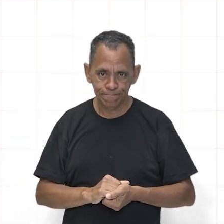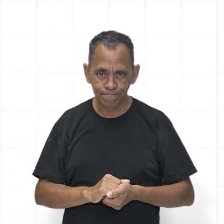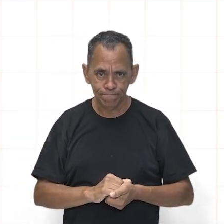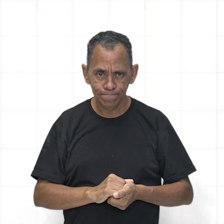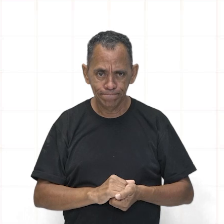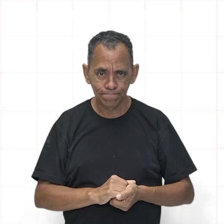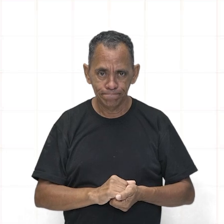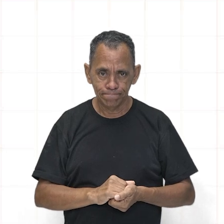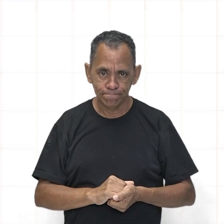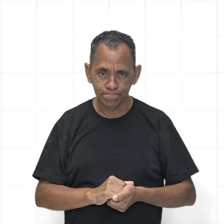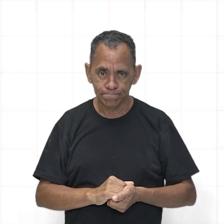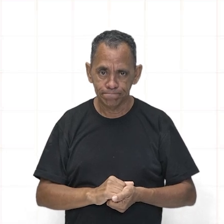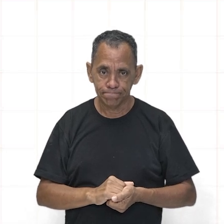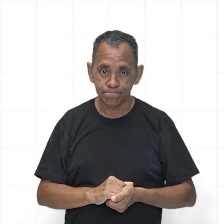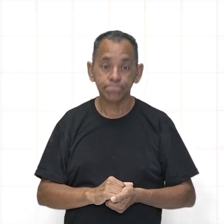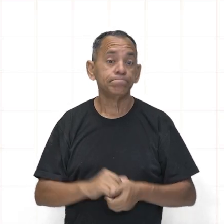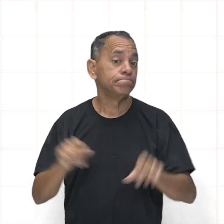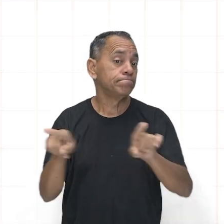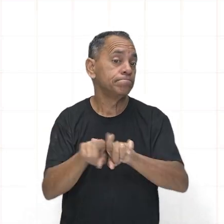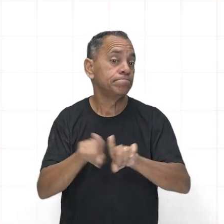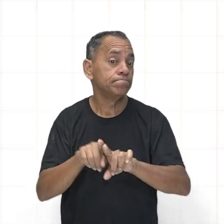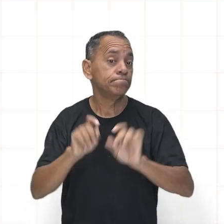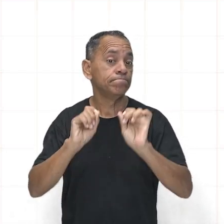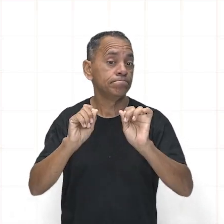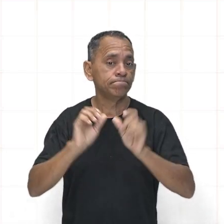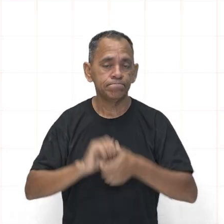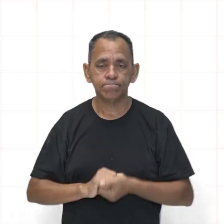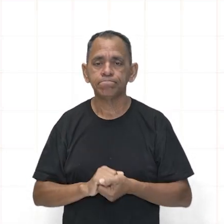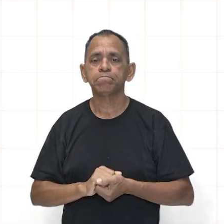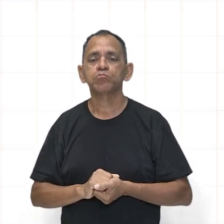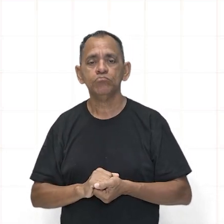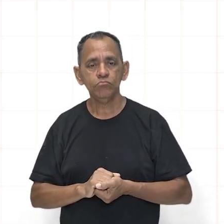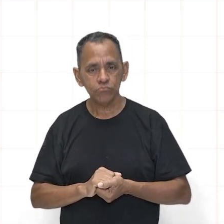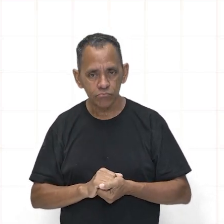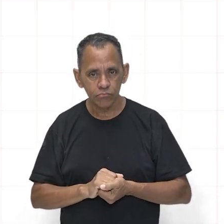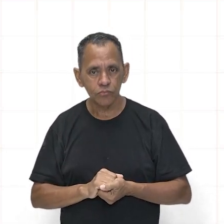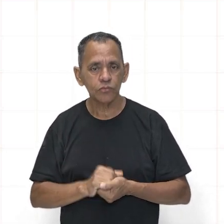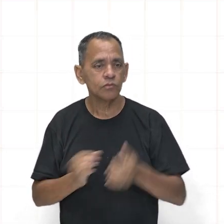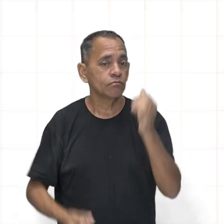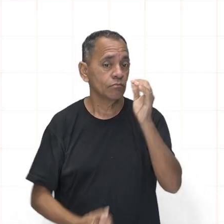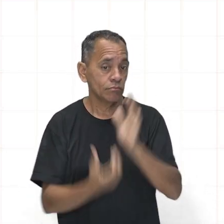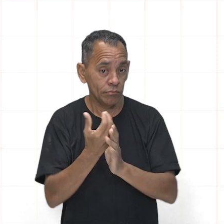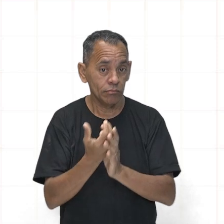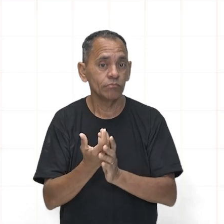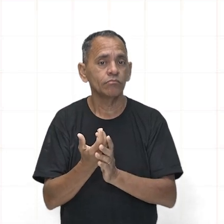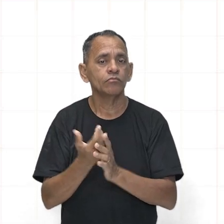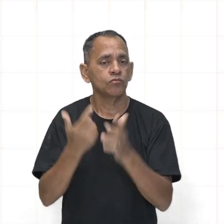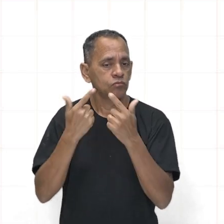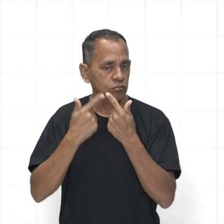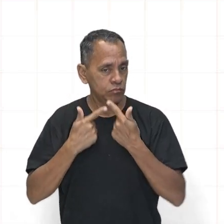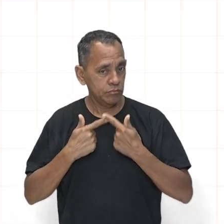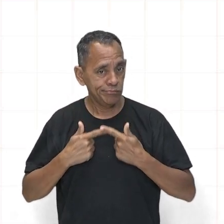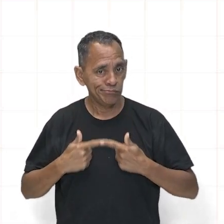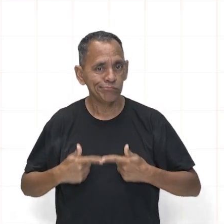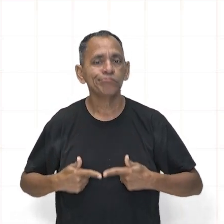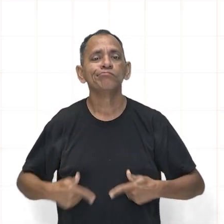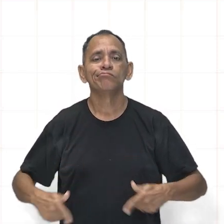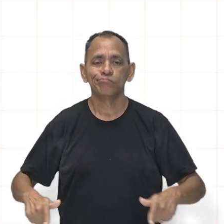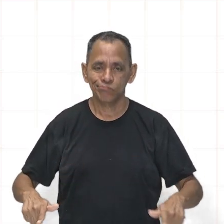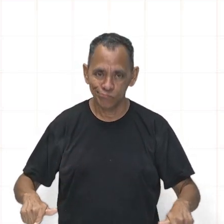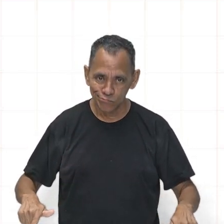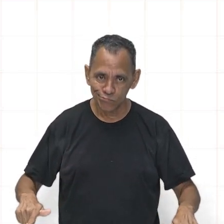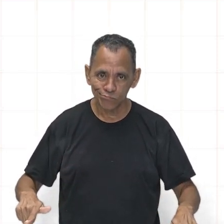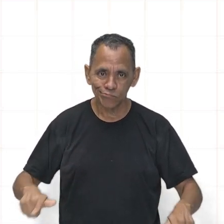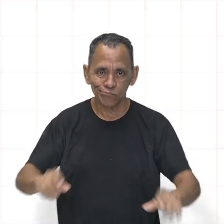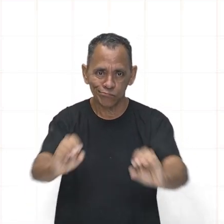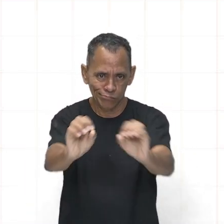que era avaliada ali como valor monetário. Há também implantação do Estado laico, Ou seja, a partir deste